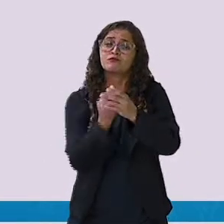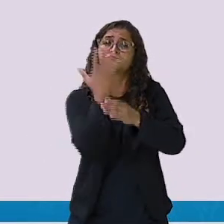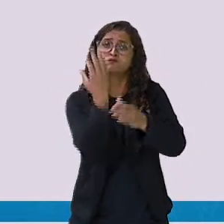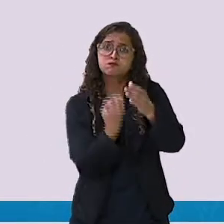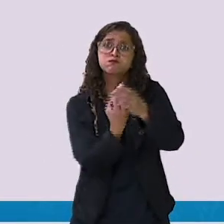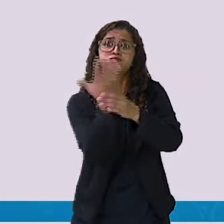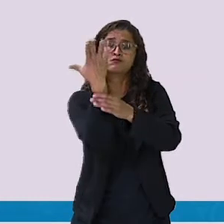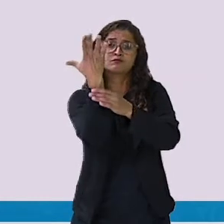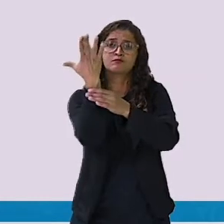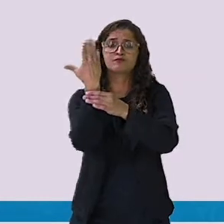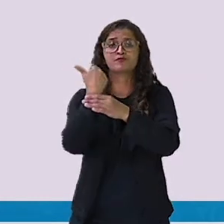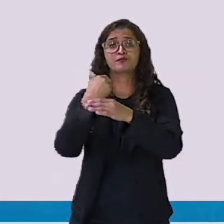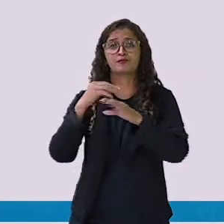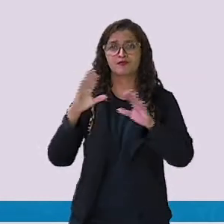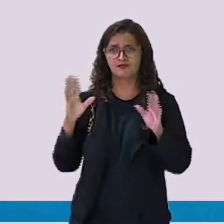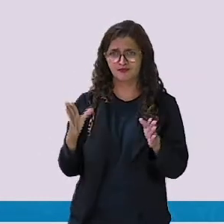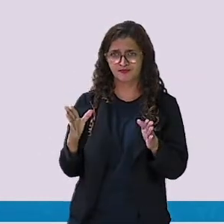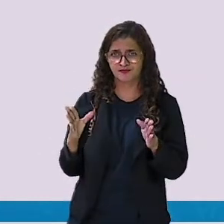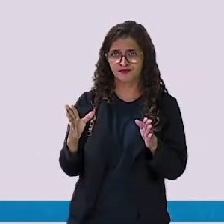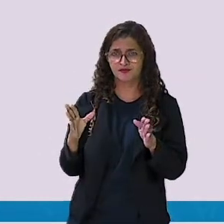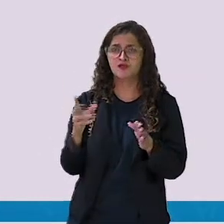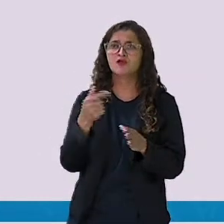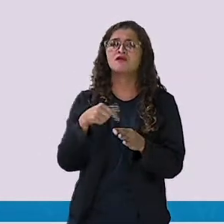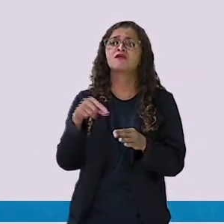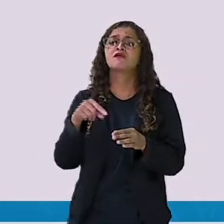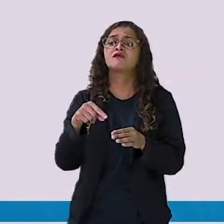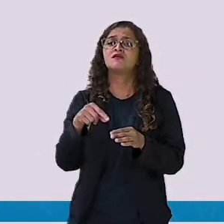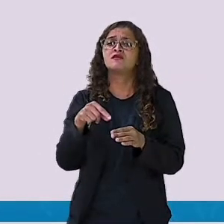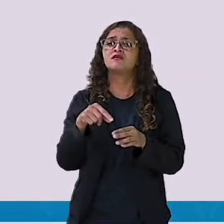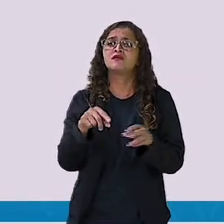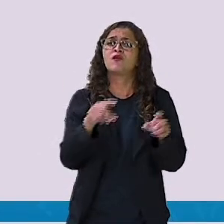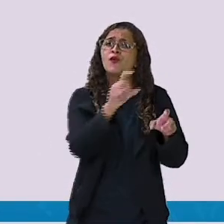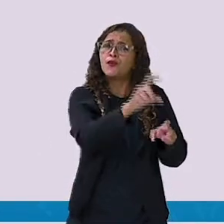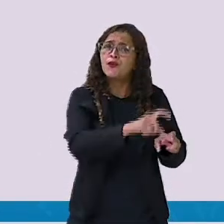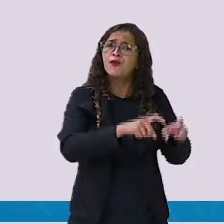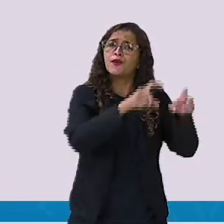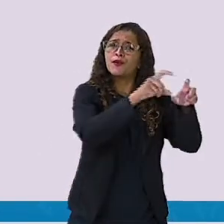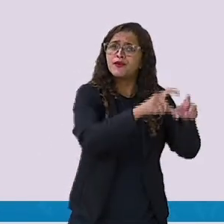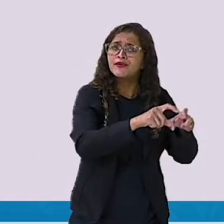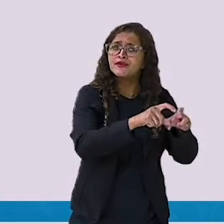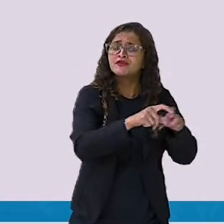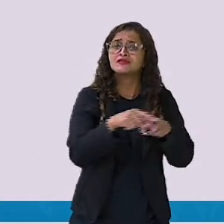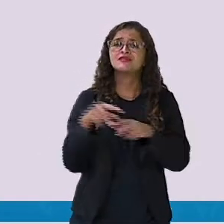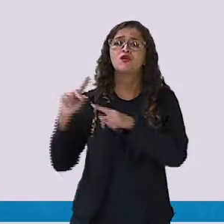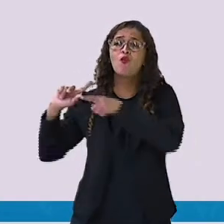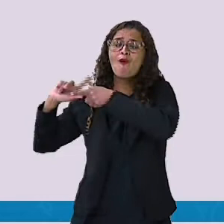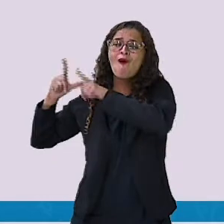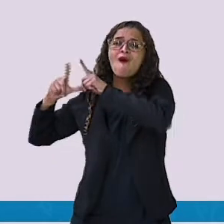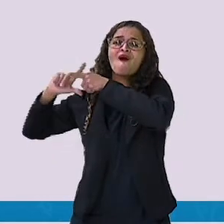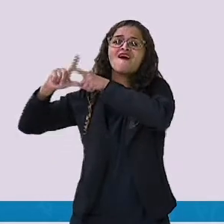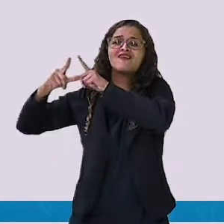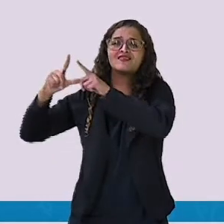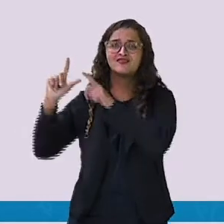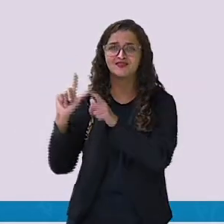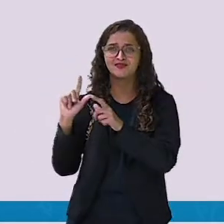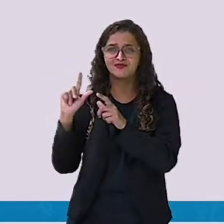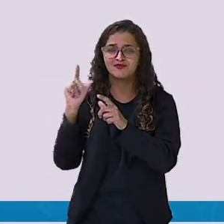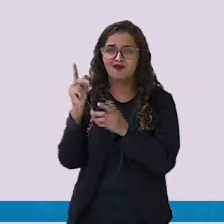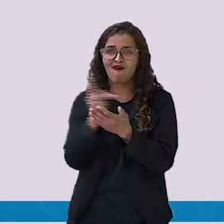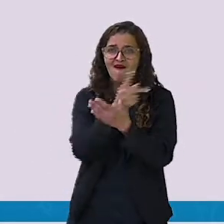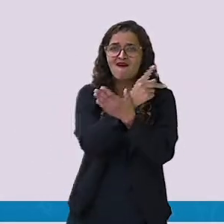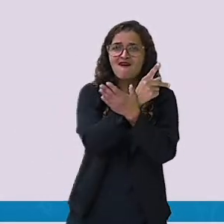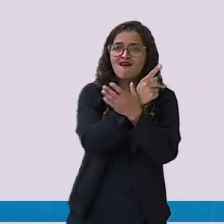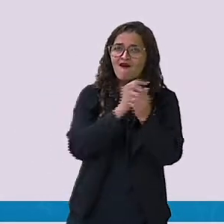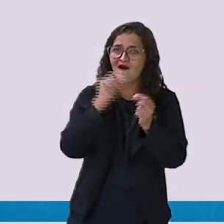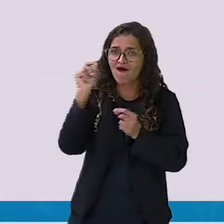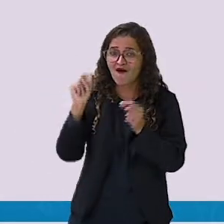na agropecuária tradicional, vamos ver, é o uso de instrumentos simples. Olha, nas duas imagens é a mesma coisa, estamos falando